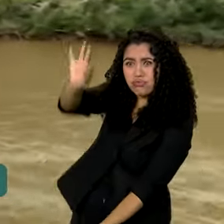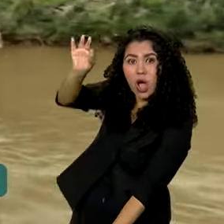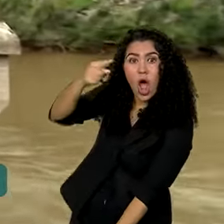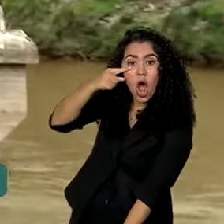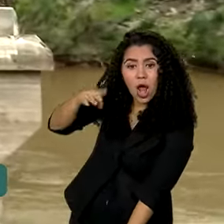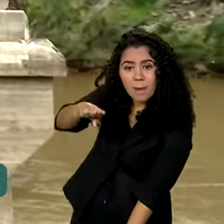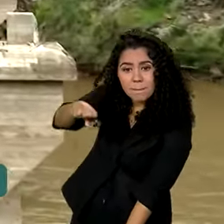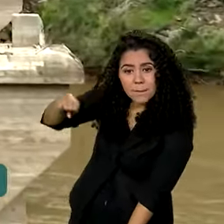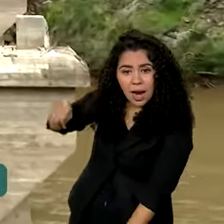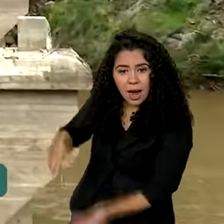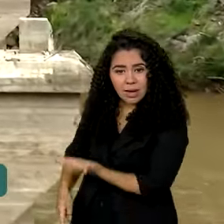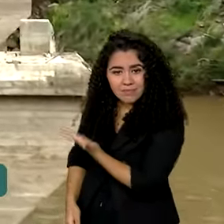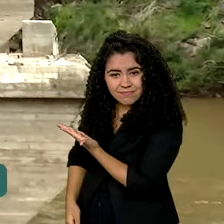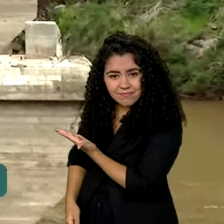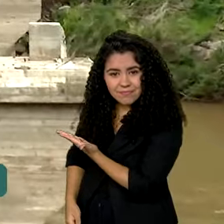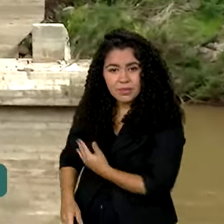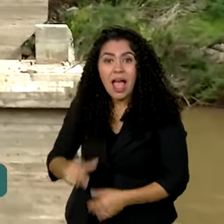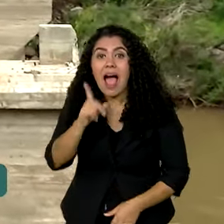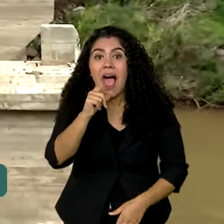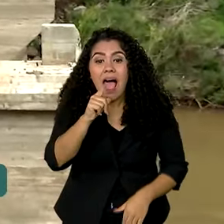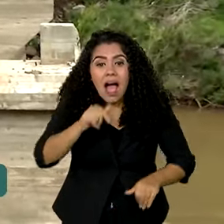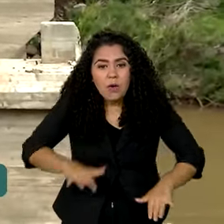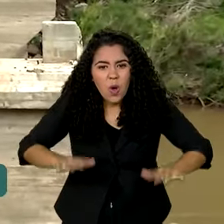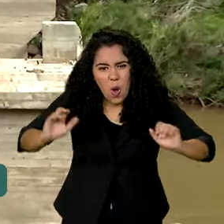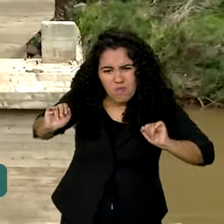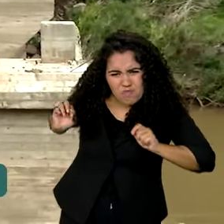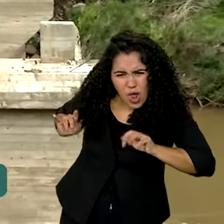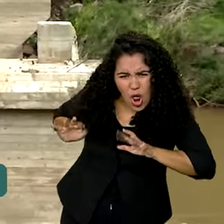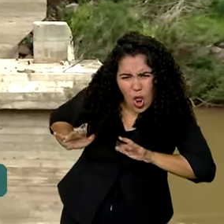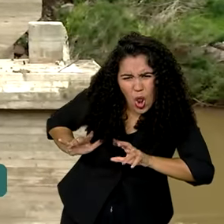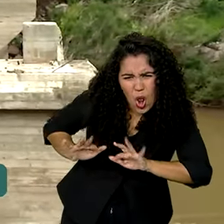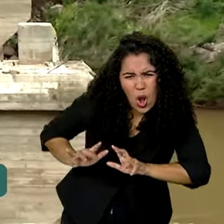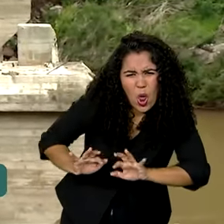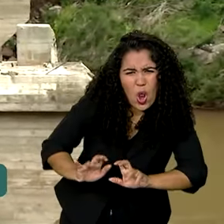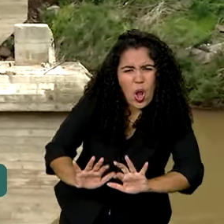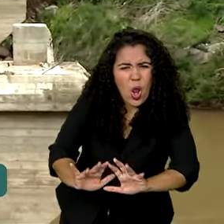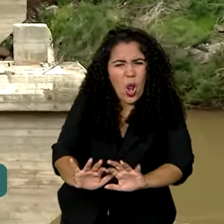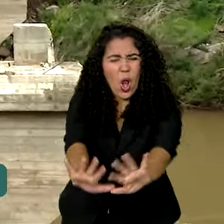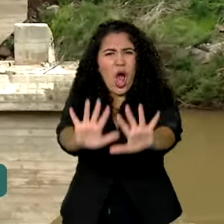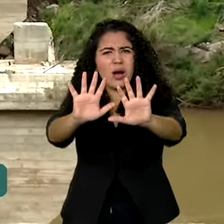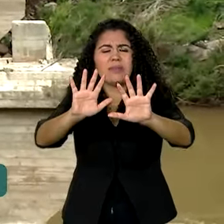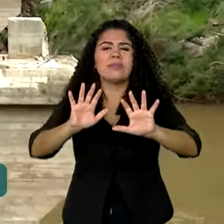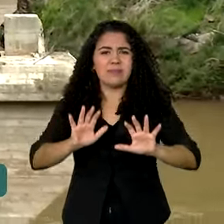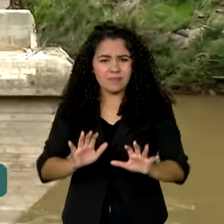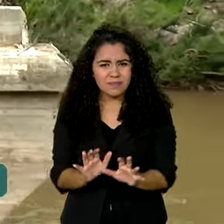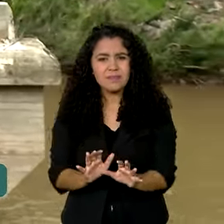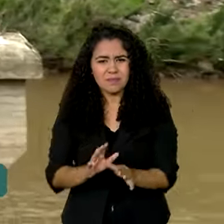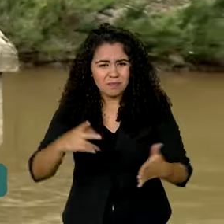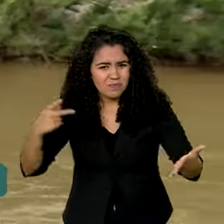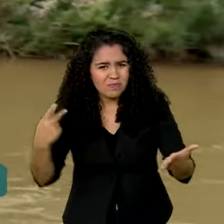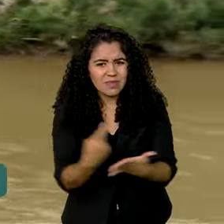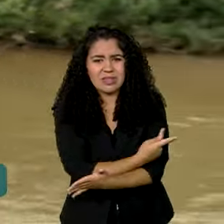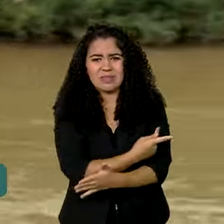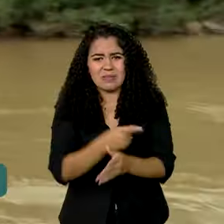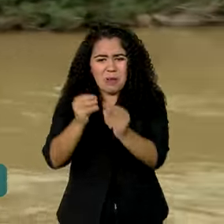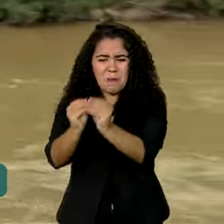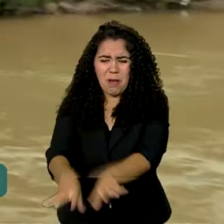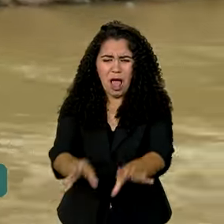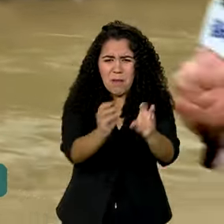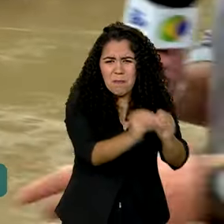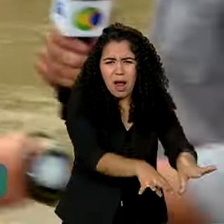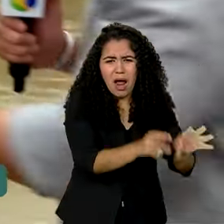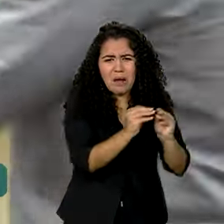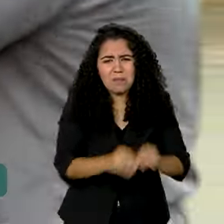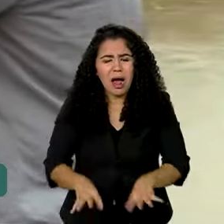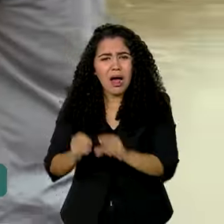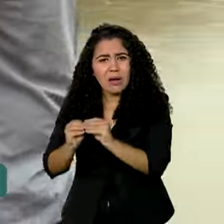a água chegou. A água passou arrastando tudo que tinha nas margens. Um rastro de destruição,